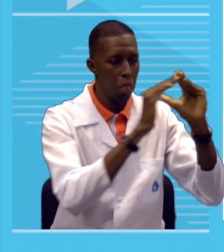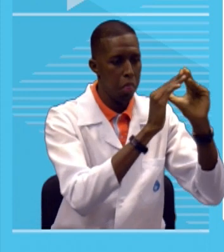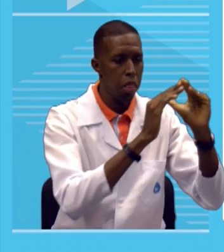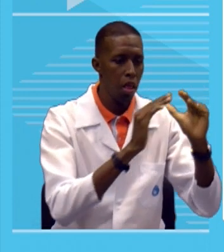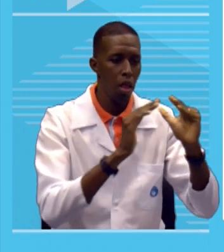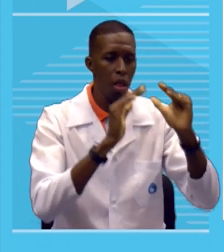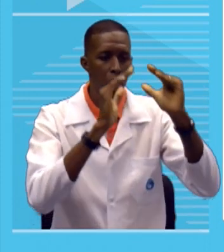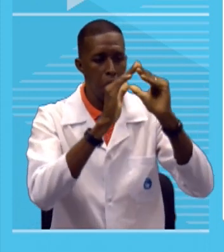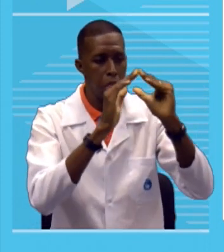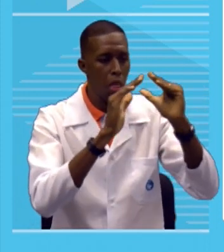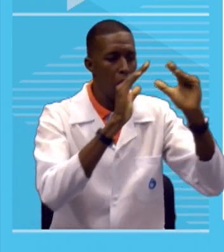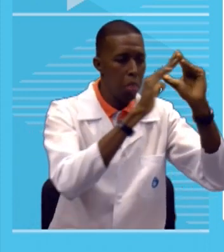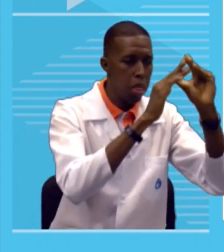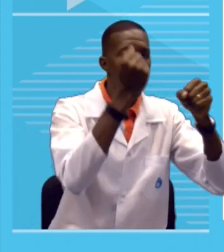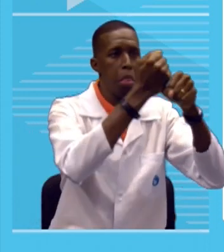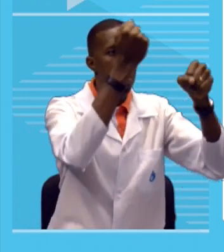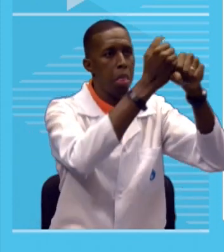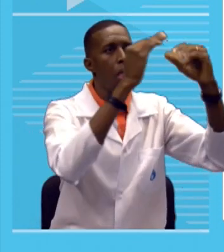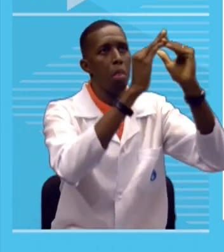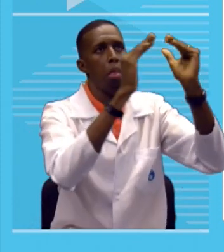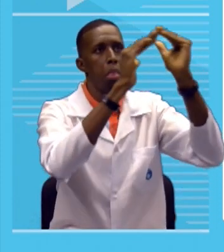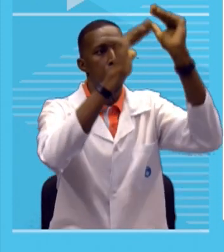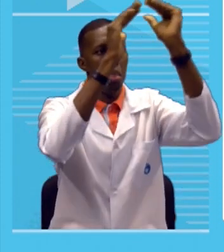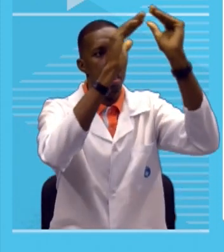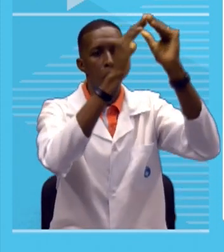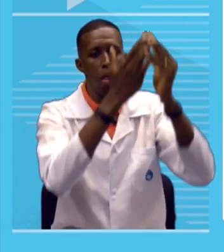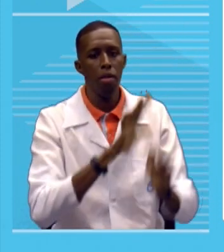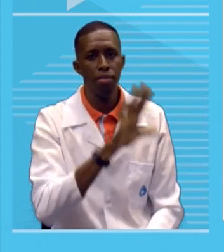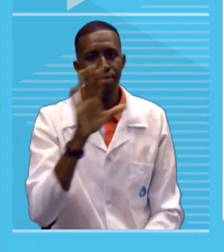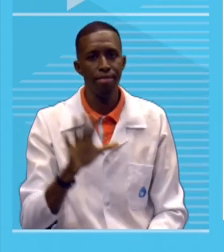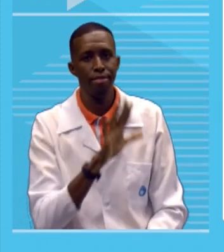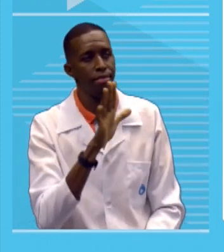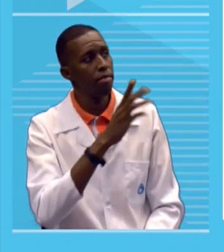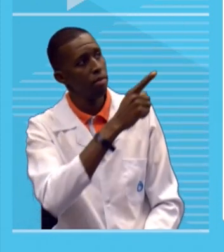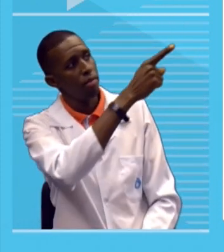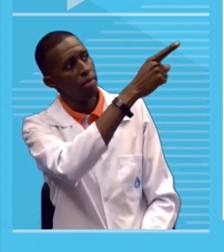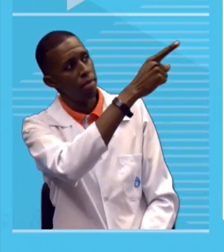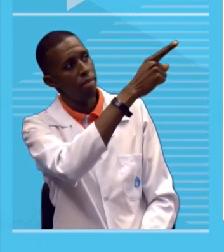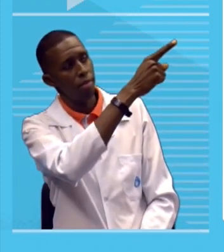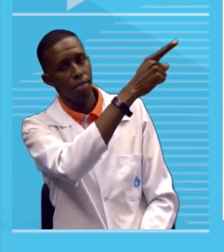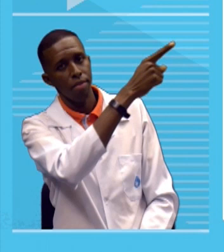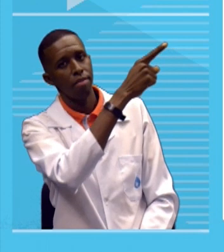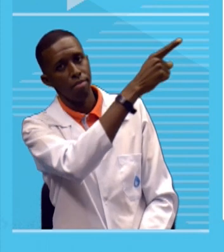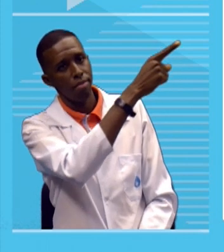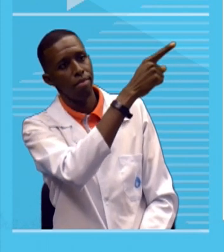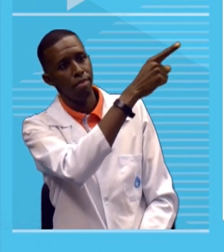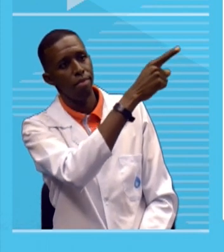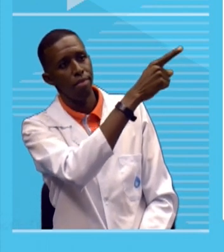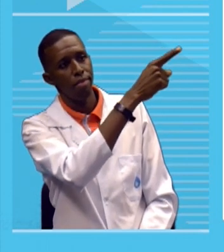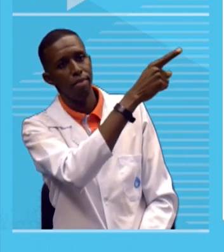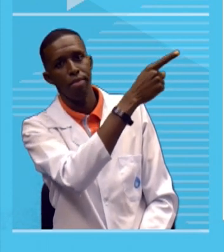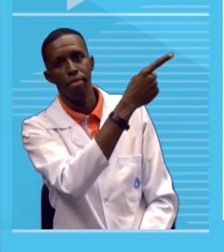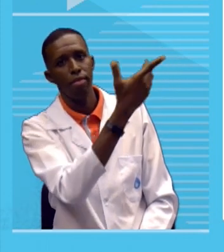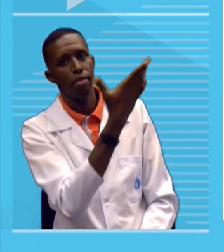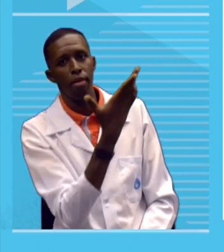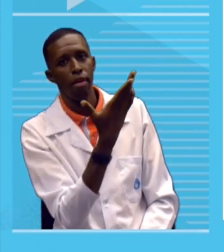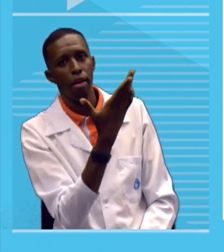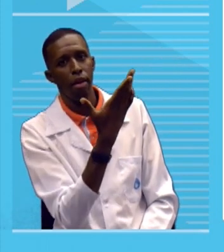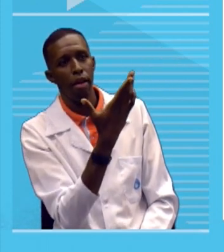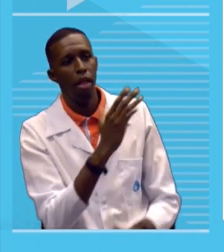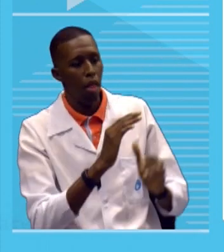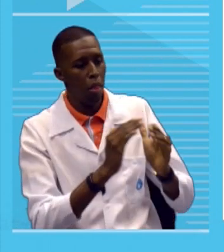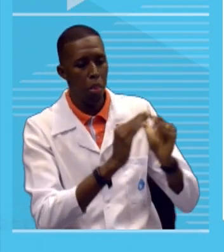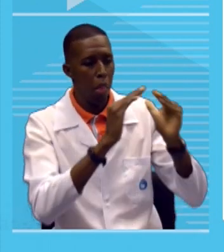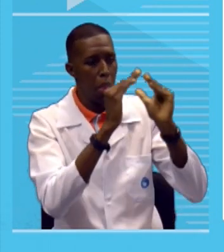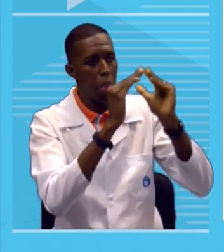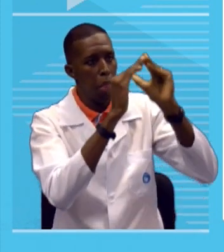mais 1888, mas a população negra no Brasil não teve acesso à saúde, à educação, a